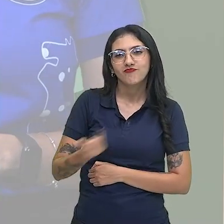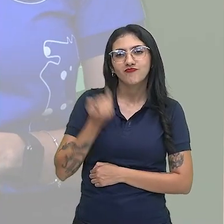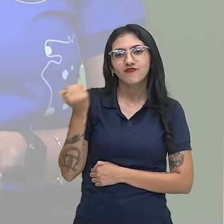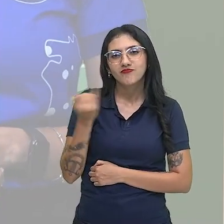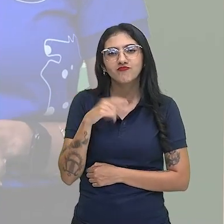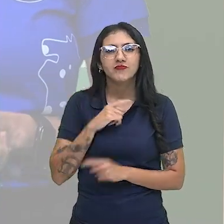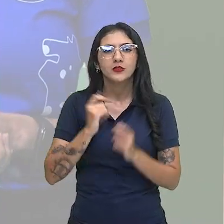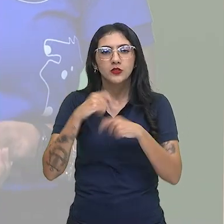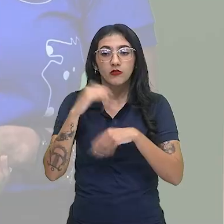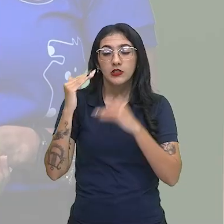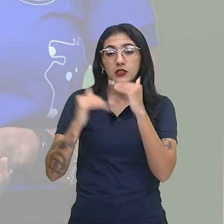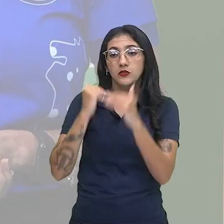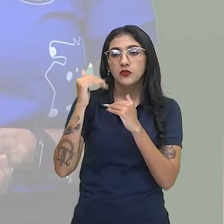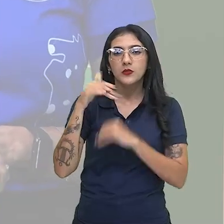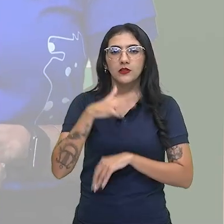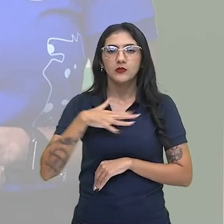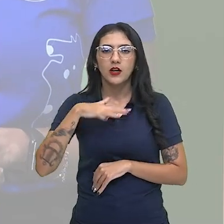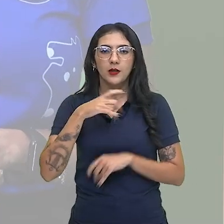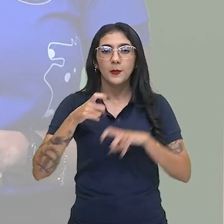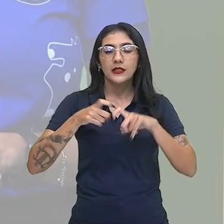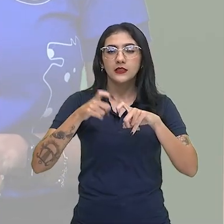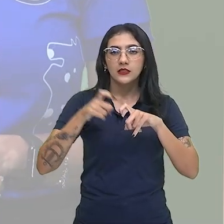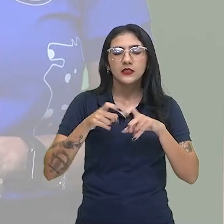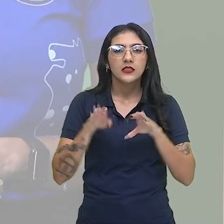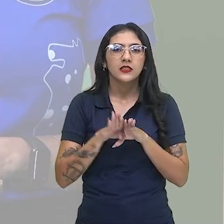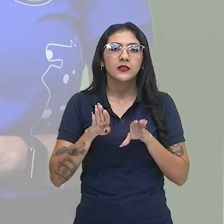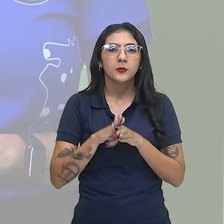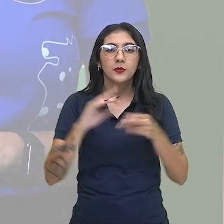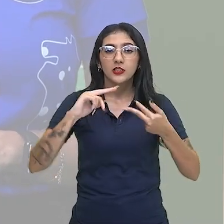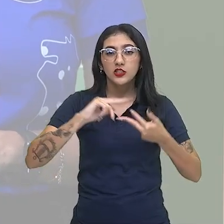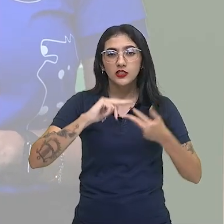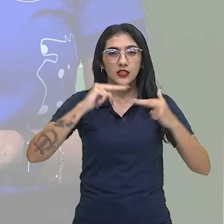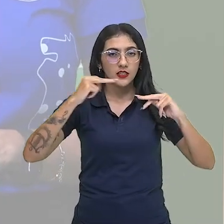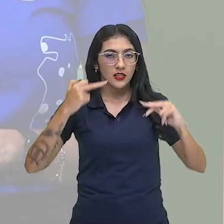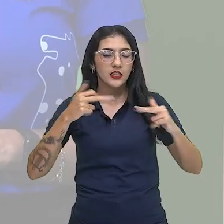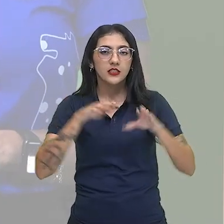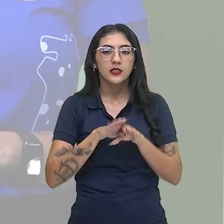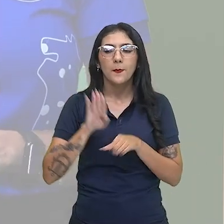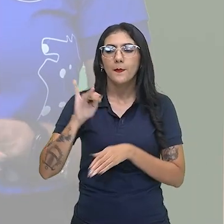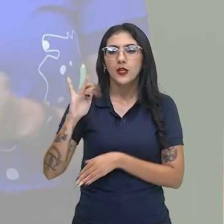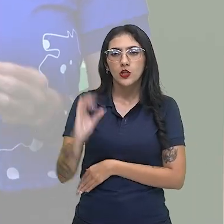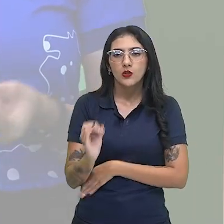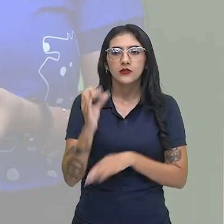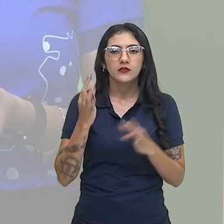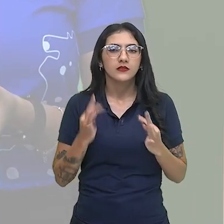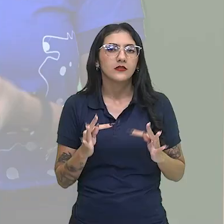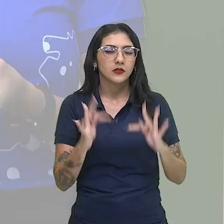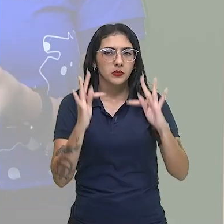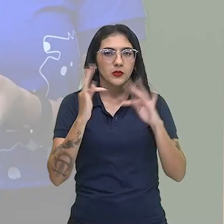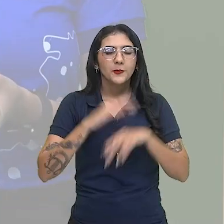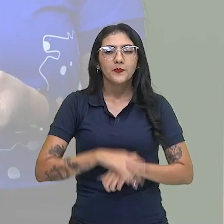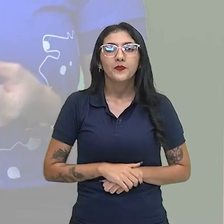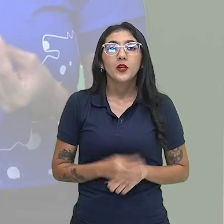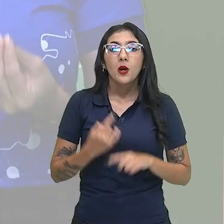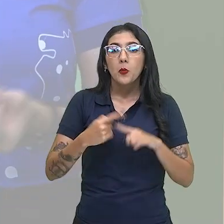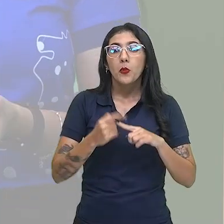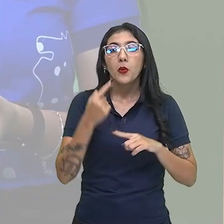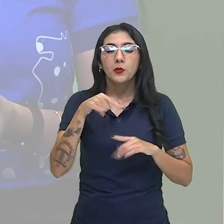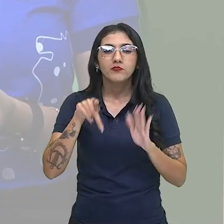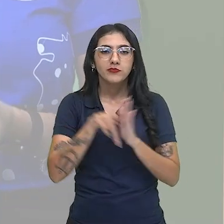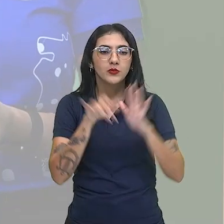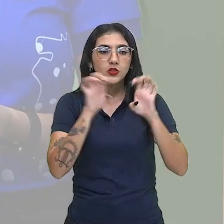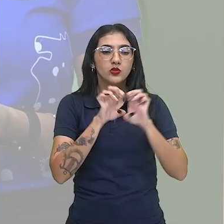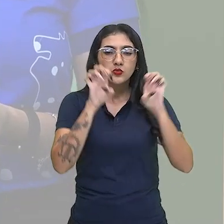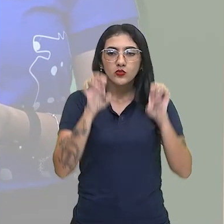para o desenvolvimento da medicina, bem como da genética e da biotecnologia, pois ela é uma estrutura que nos